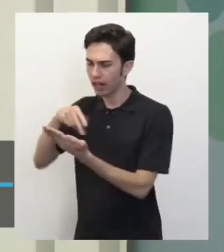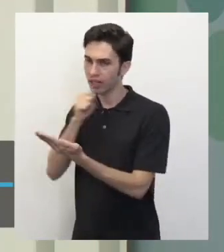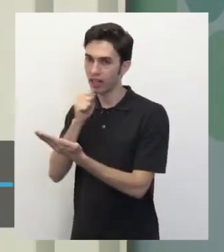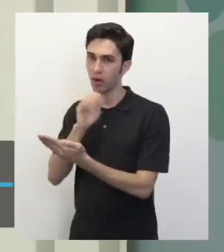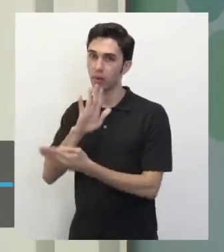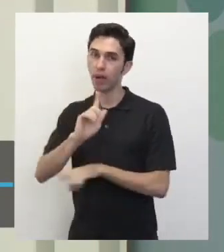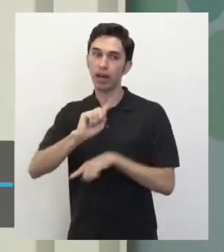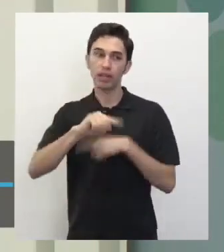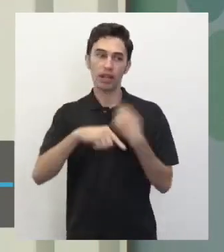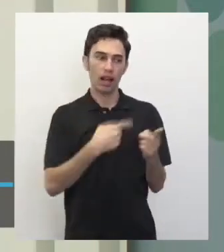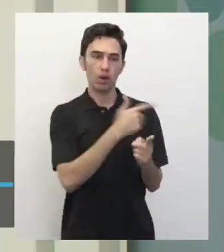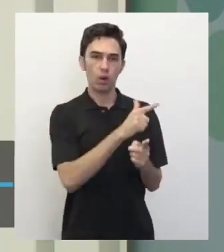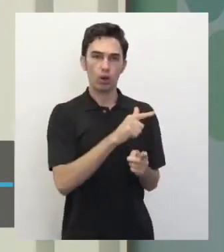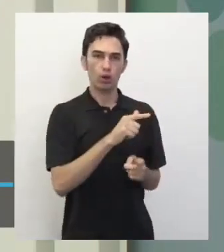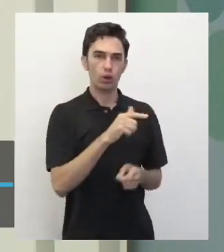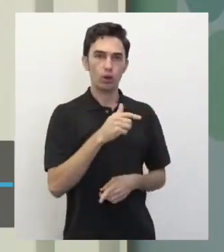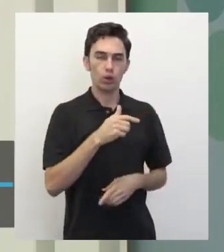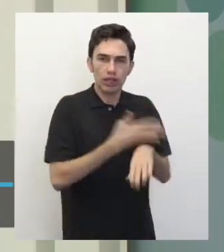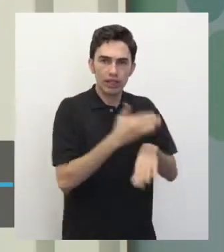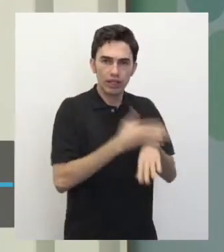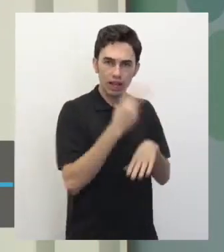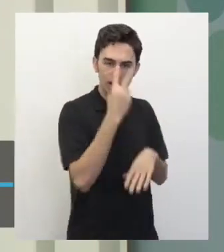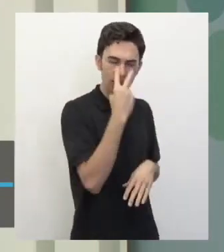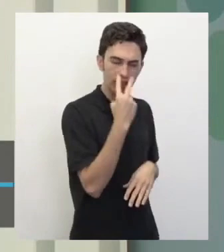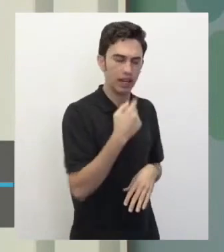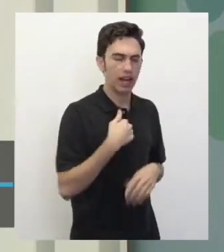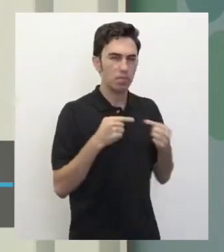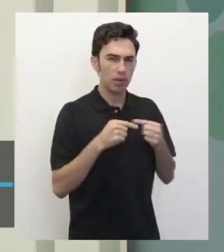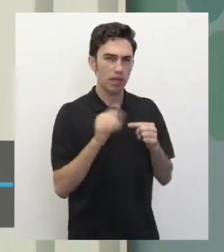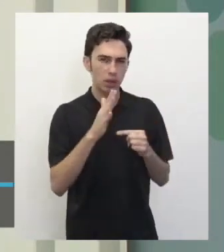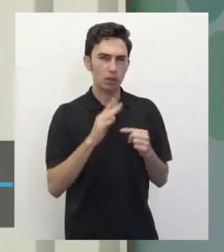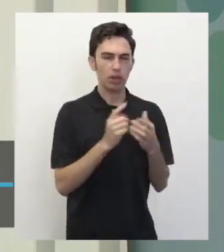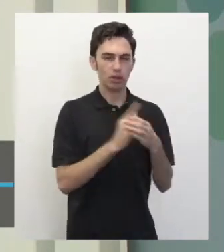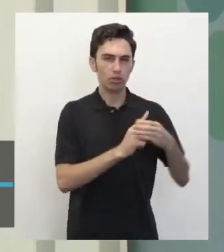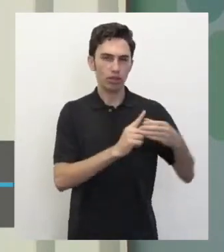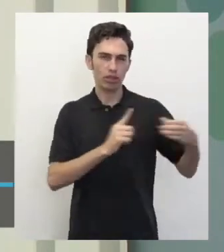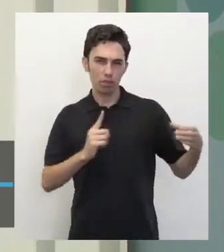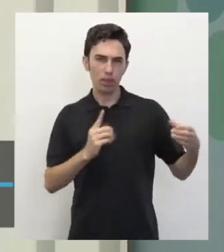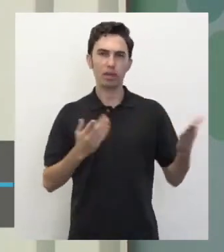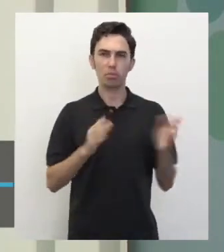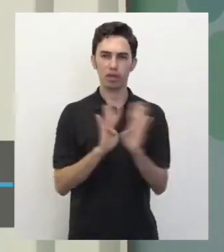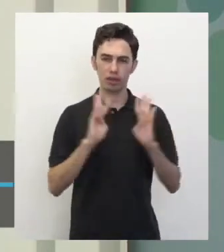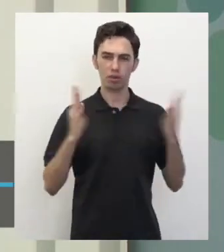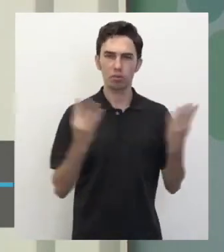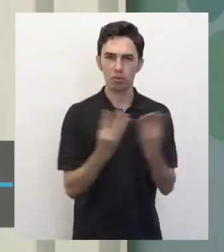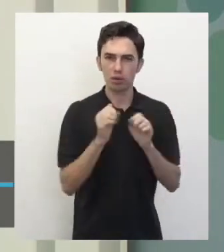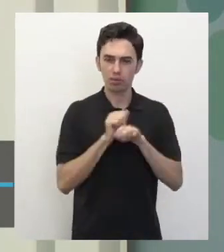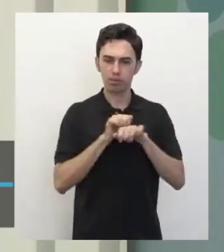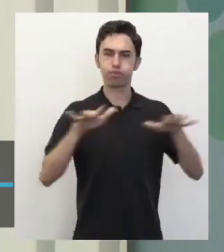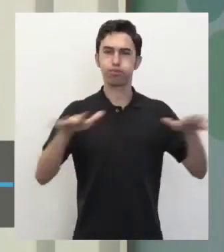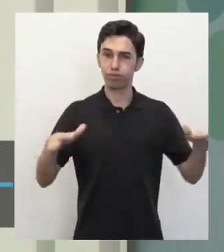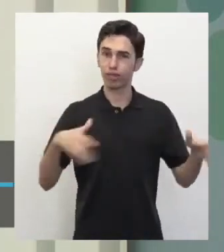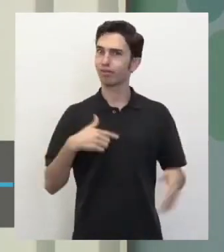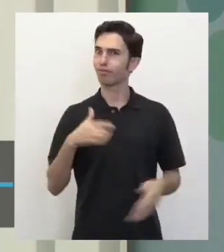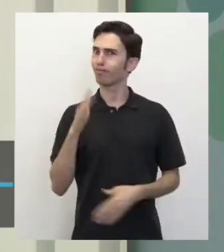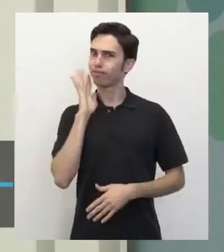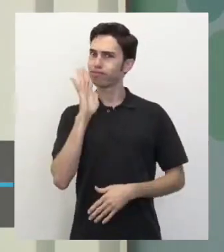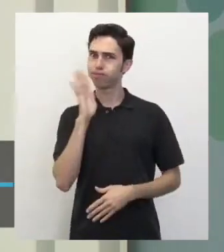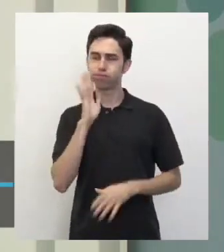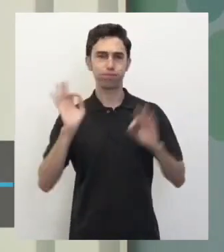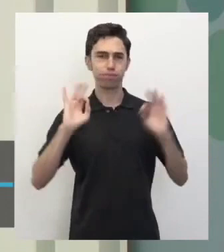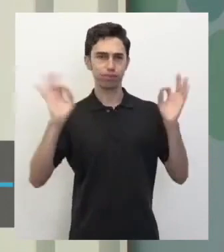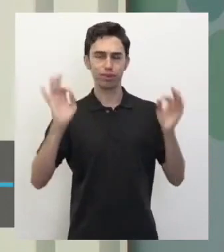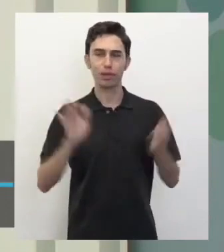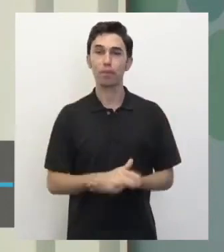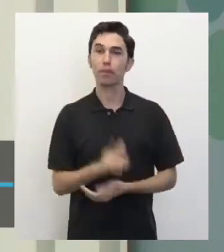retratando o momento que estamos vivendo, a questão da pandemia, a questão do distanciamento social. Gente, espetacular. Então, as duas indicações de hoje, de